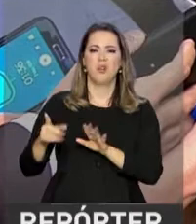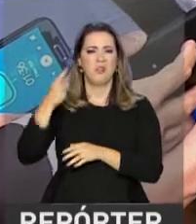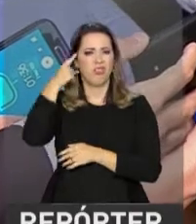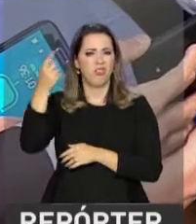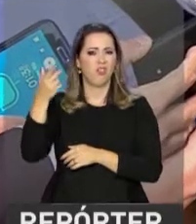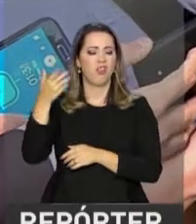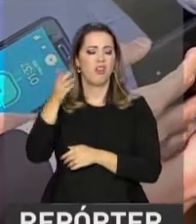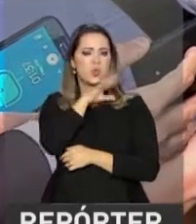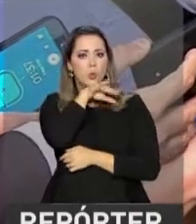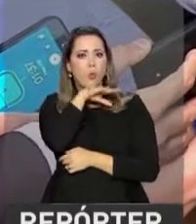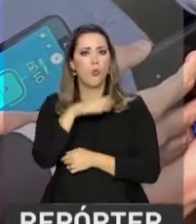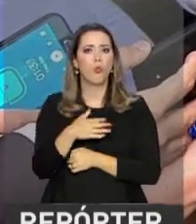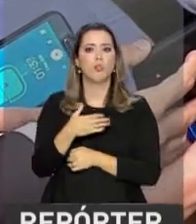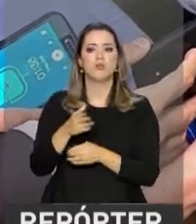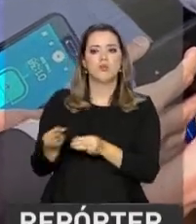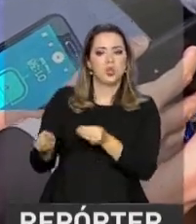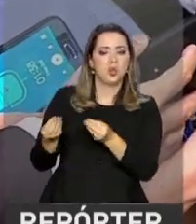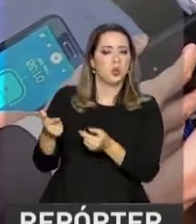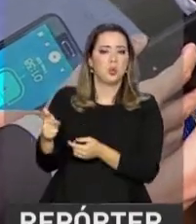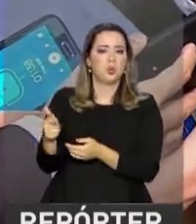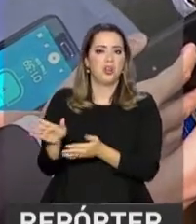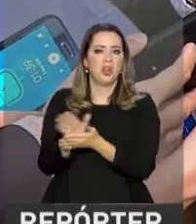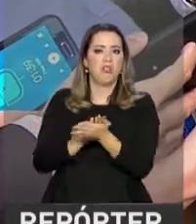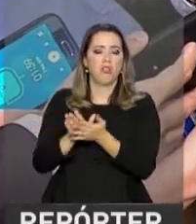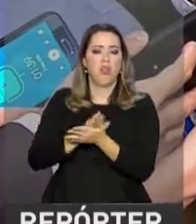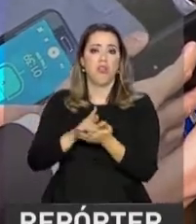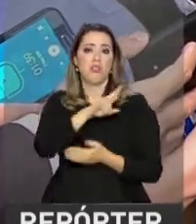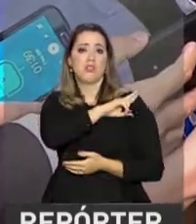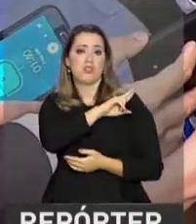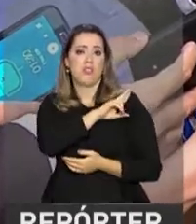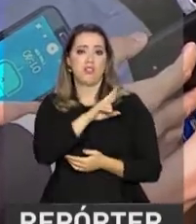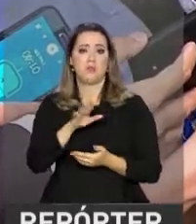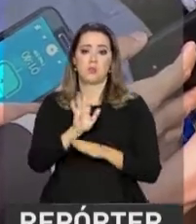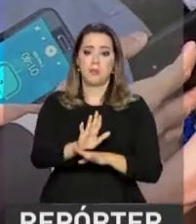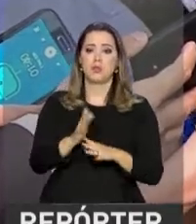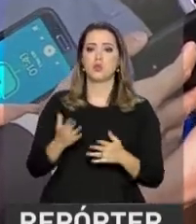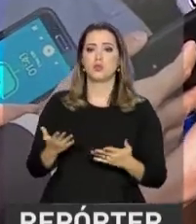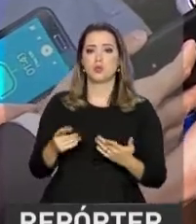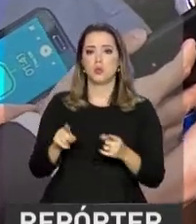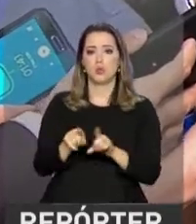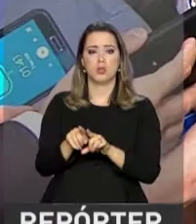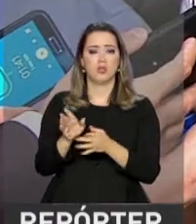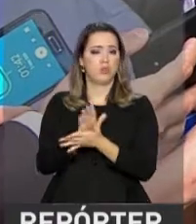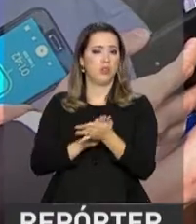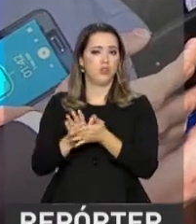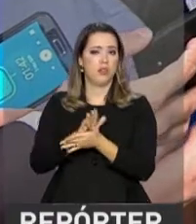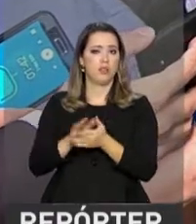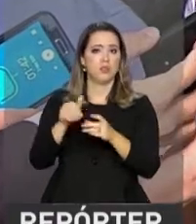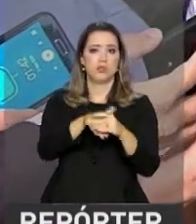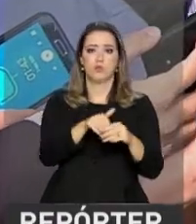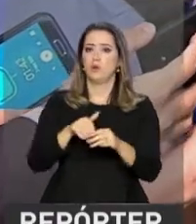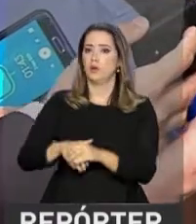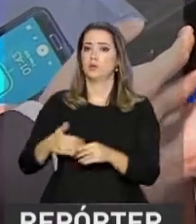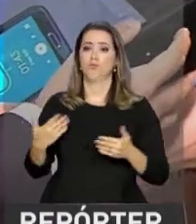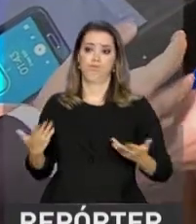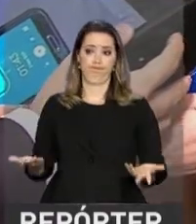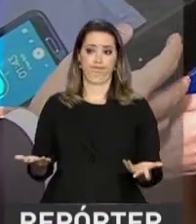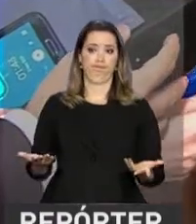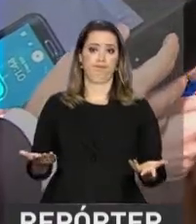consigo compromisso que não traga consigo responsabilidade de apoio que não tragam consigo vó